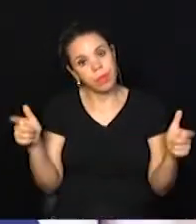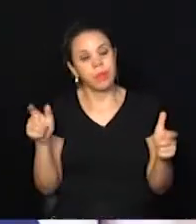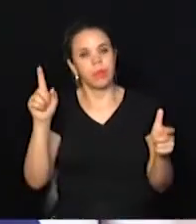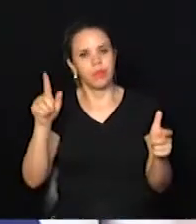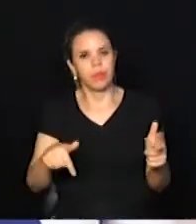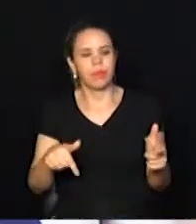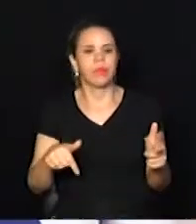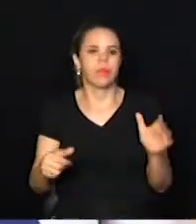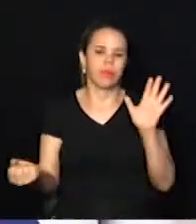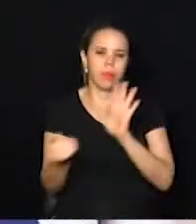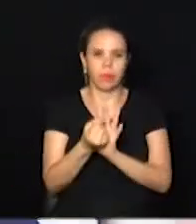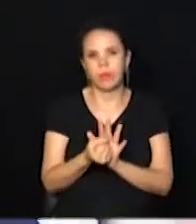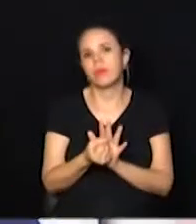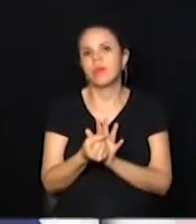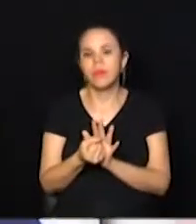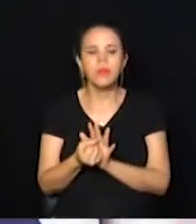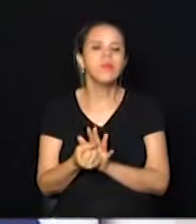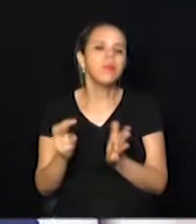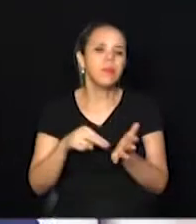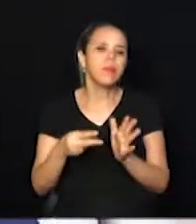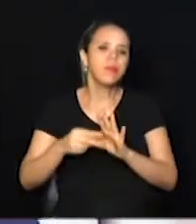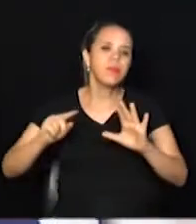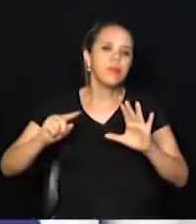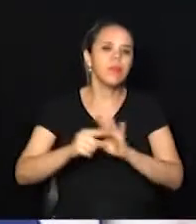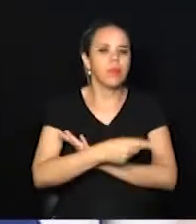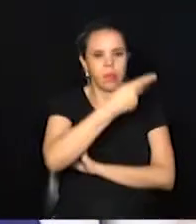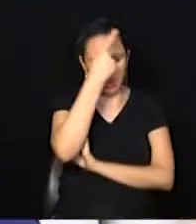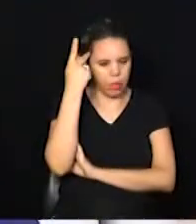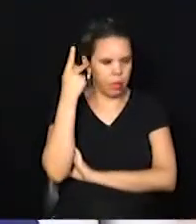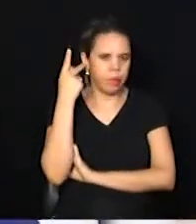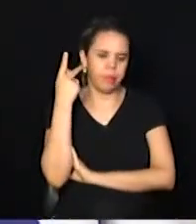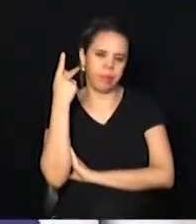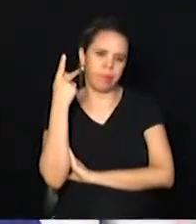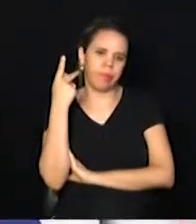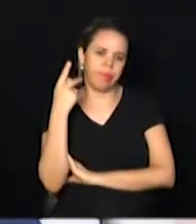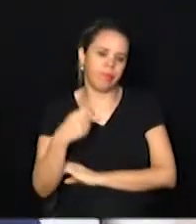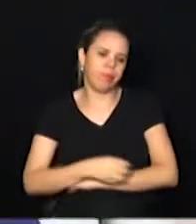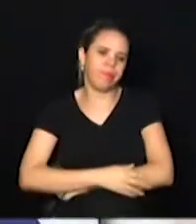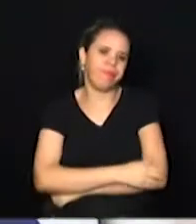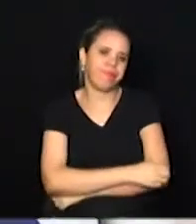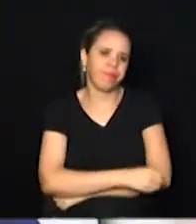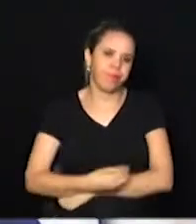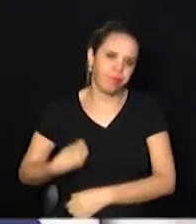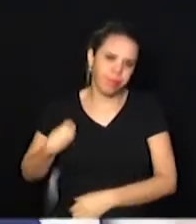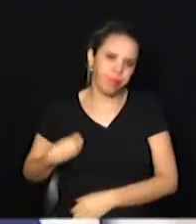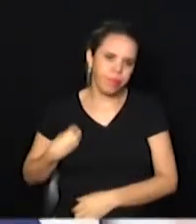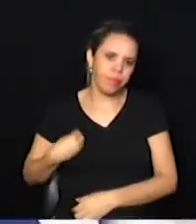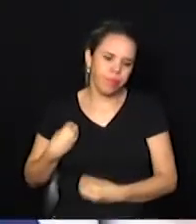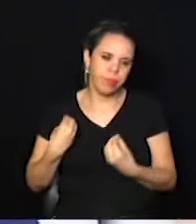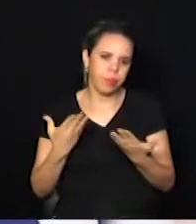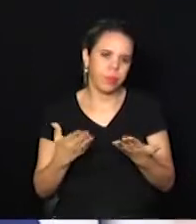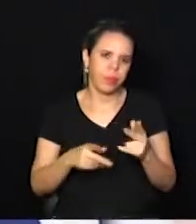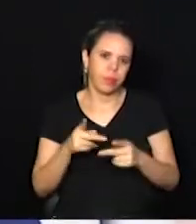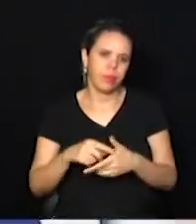esse legado, esse sentido profundo de uma pessoa que colocou a vida a serviço